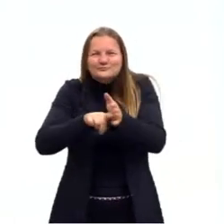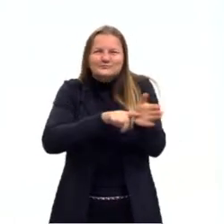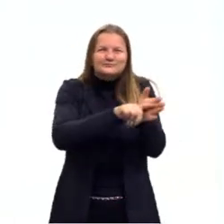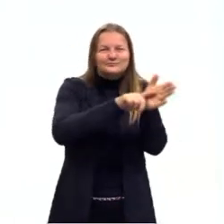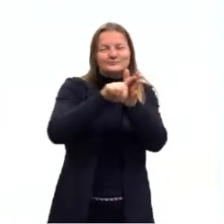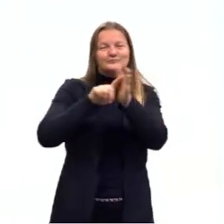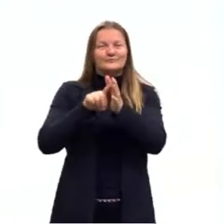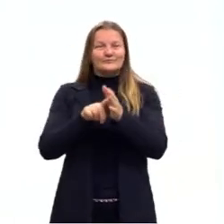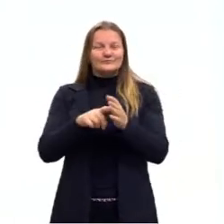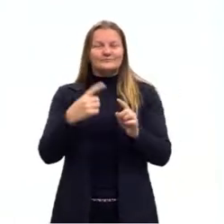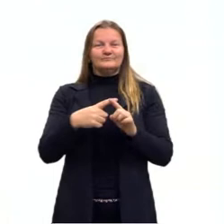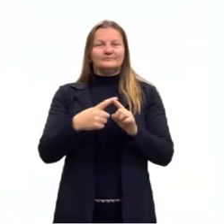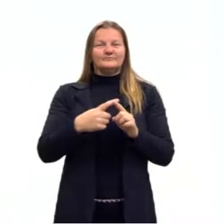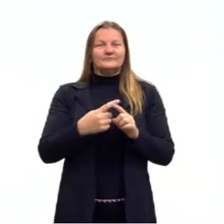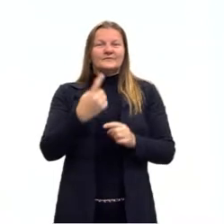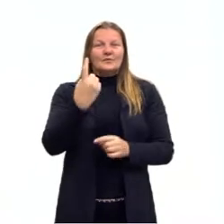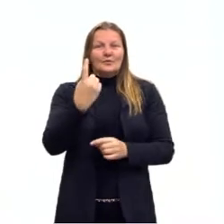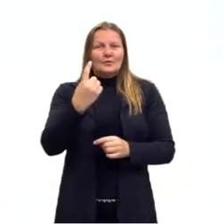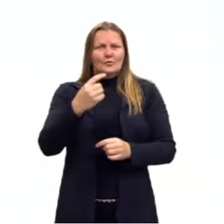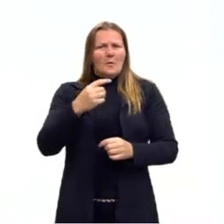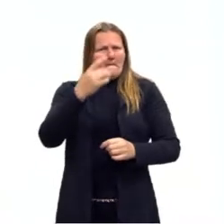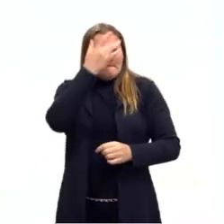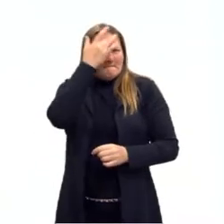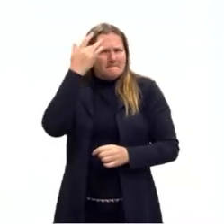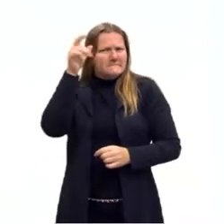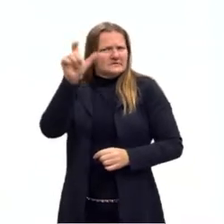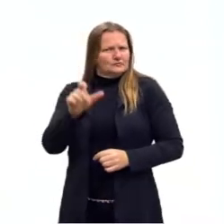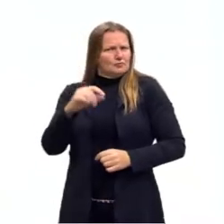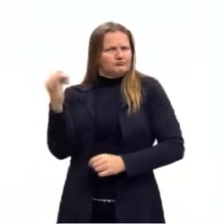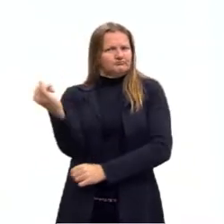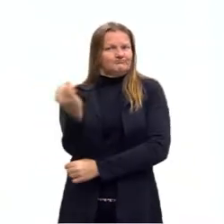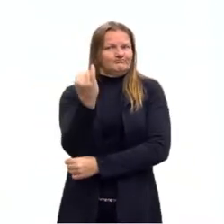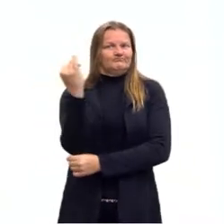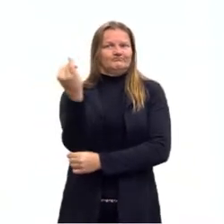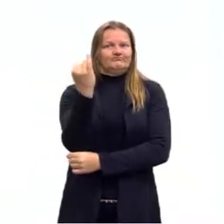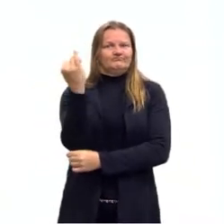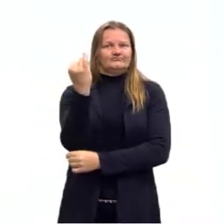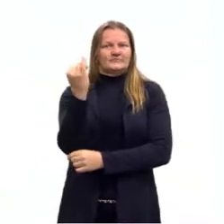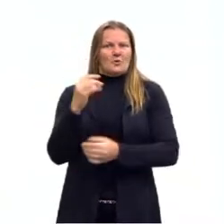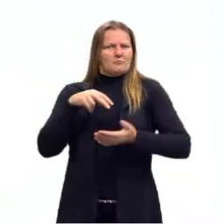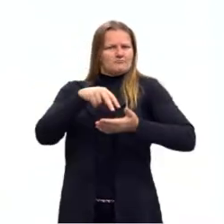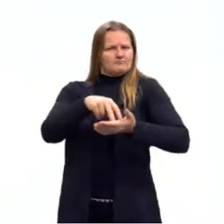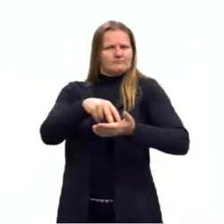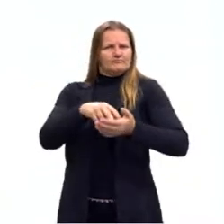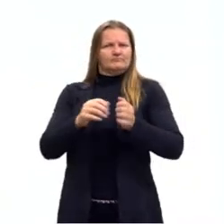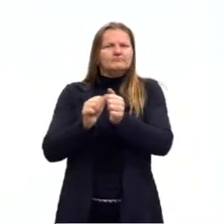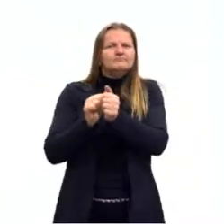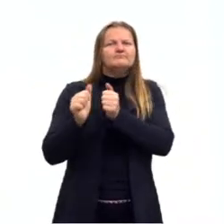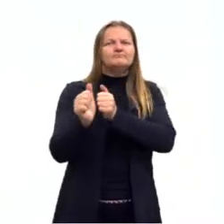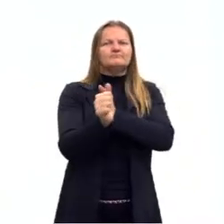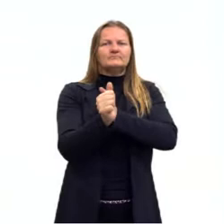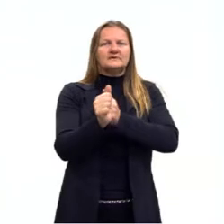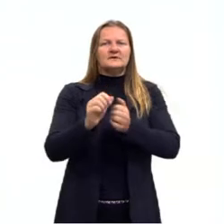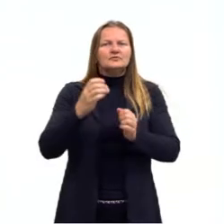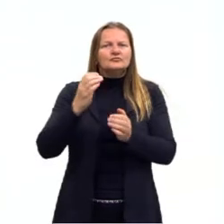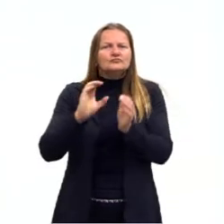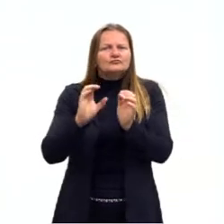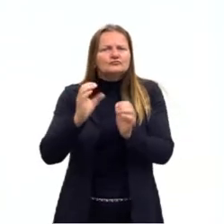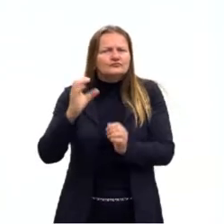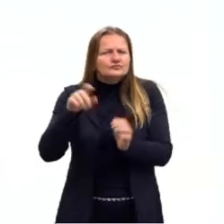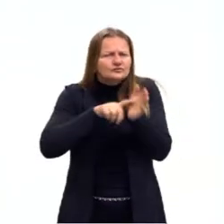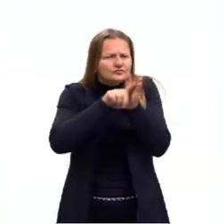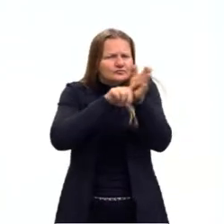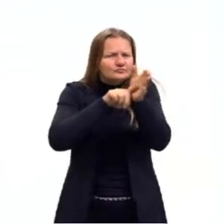um dos protagonistas né um dos um dos primeiros lá cientistas que estudaram